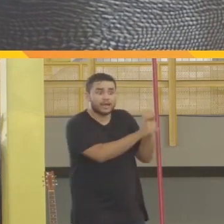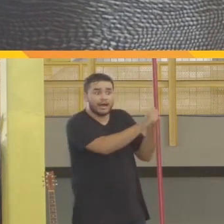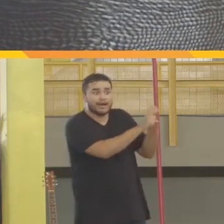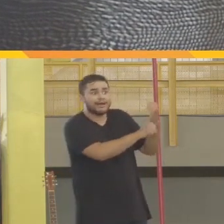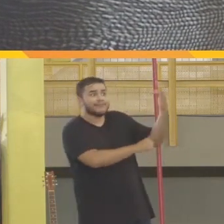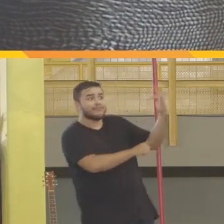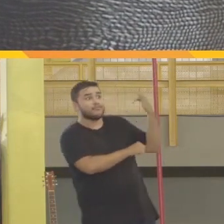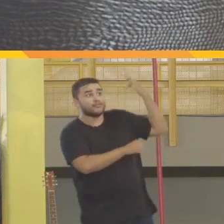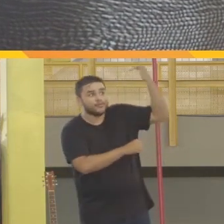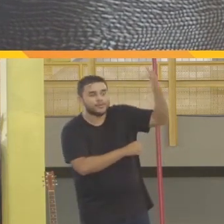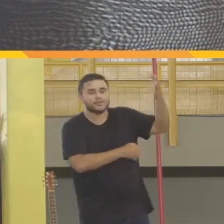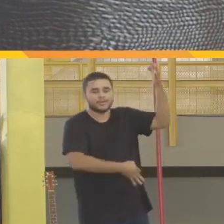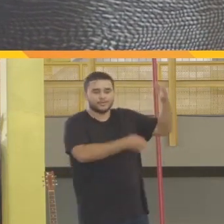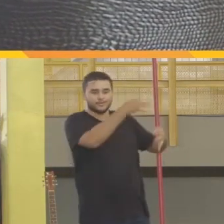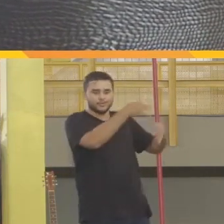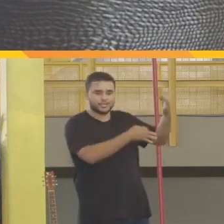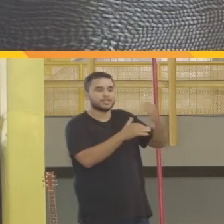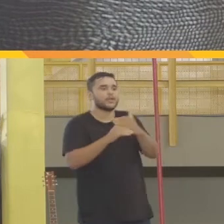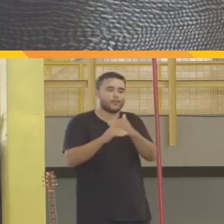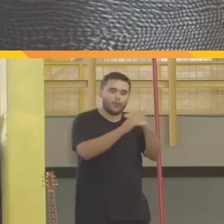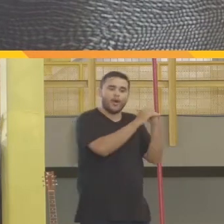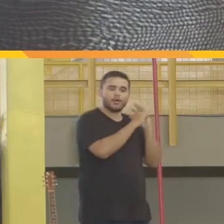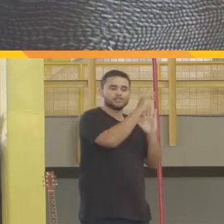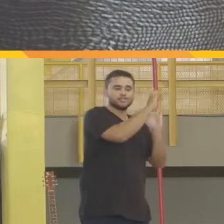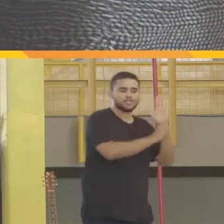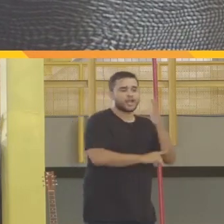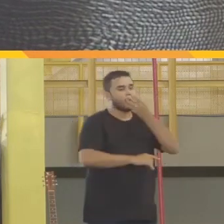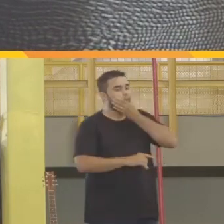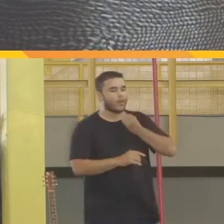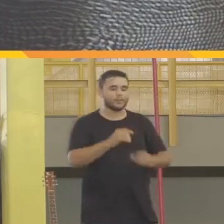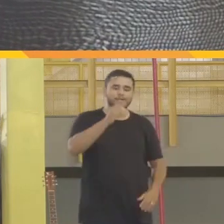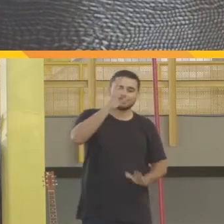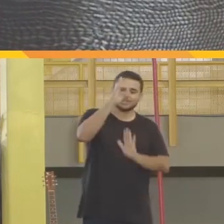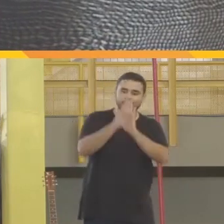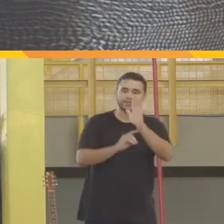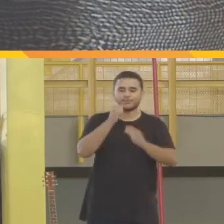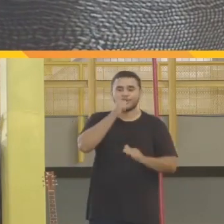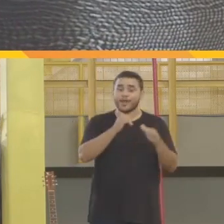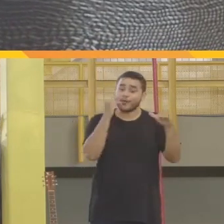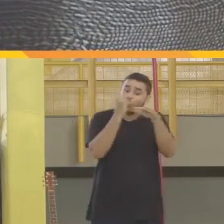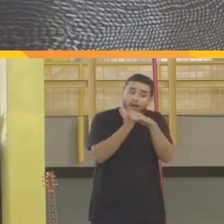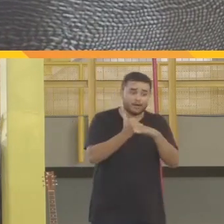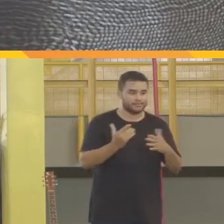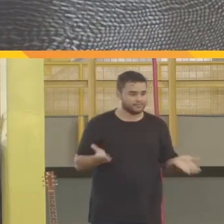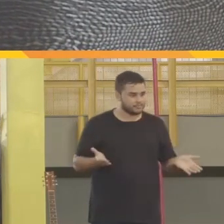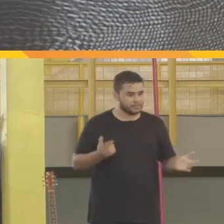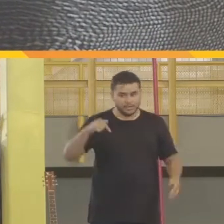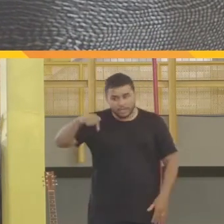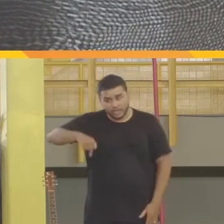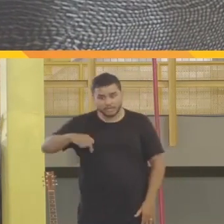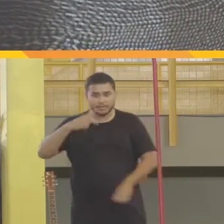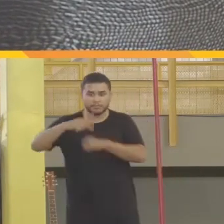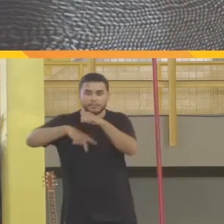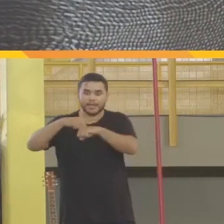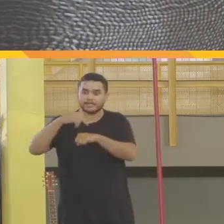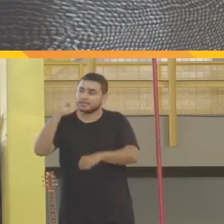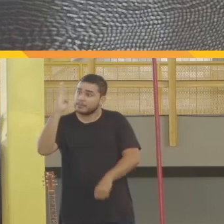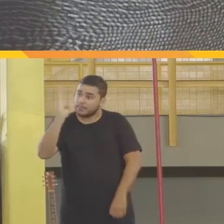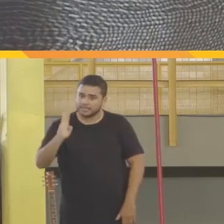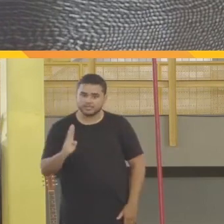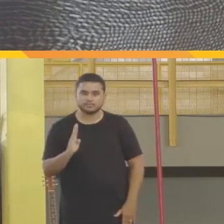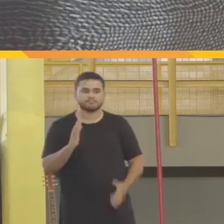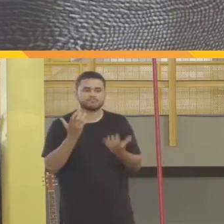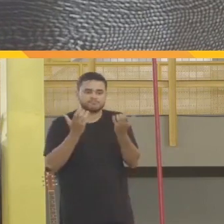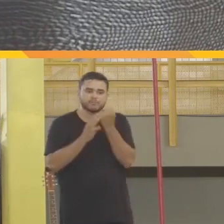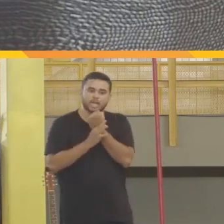mais próximos dos países árabes do que propriamente dos países europeus, em termos de garantia de